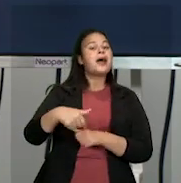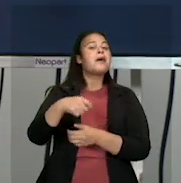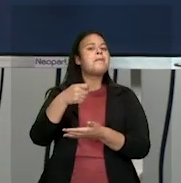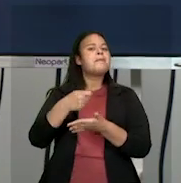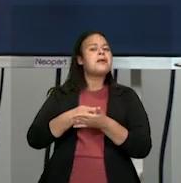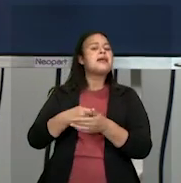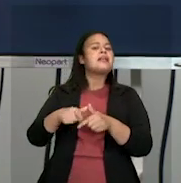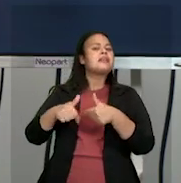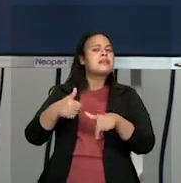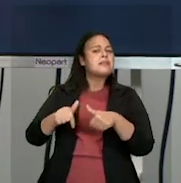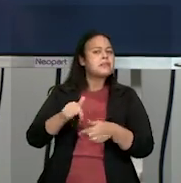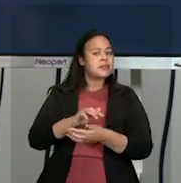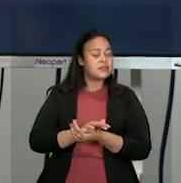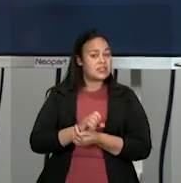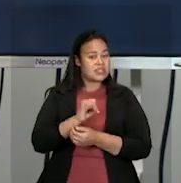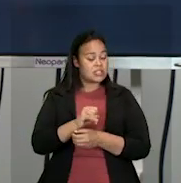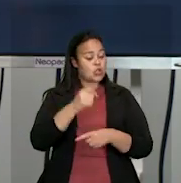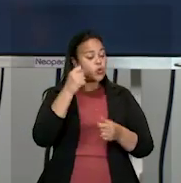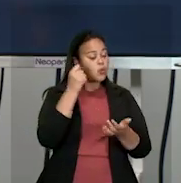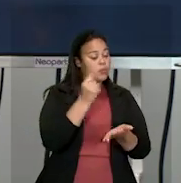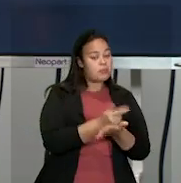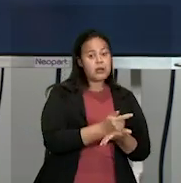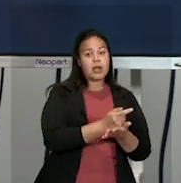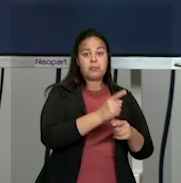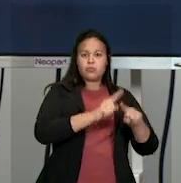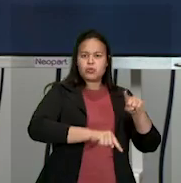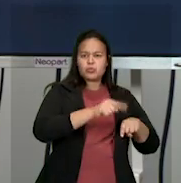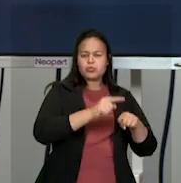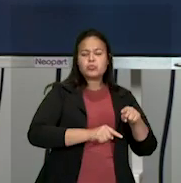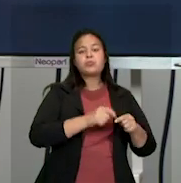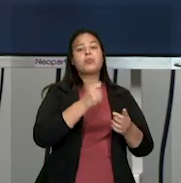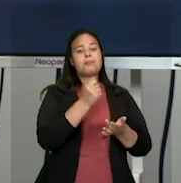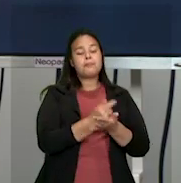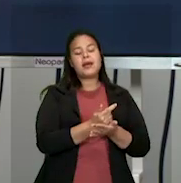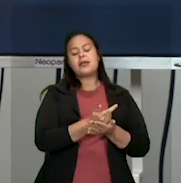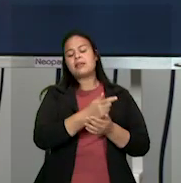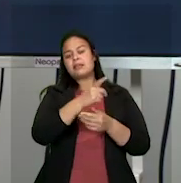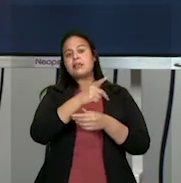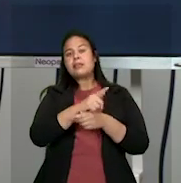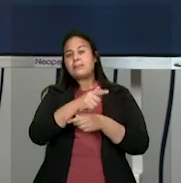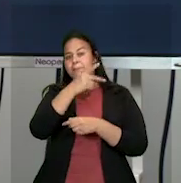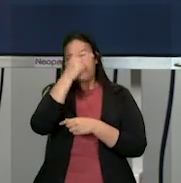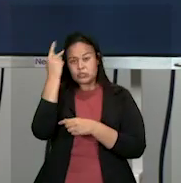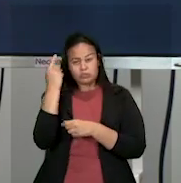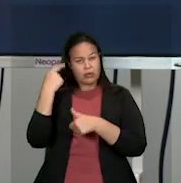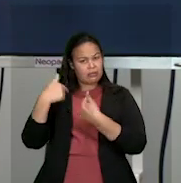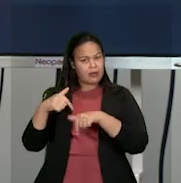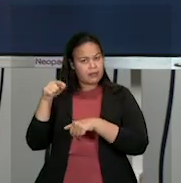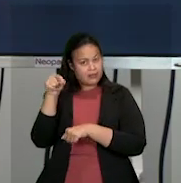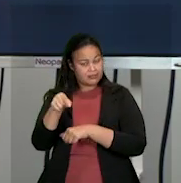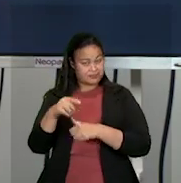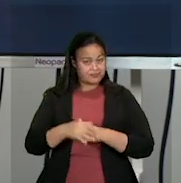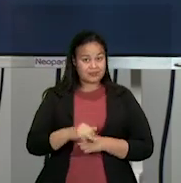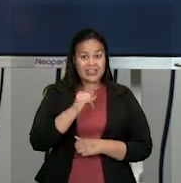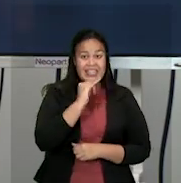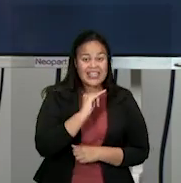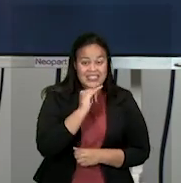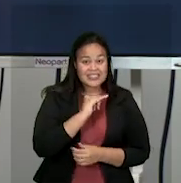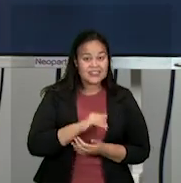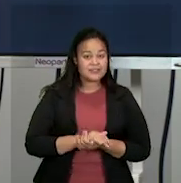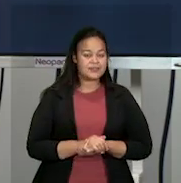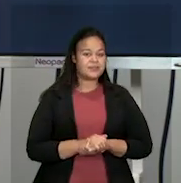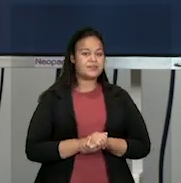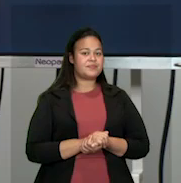Quando você, em vez de comprar um produto, paga pelo serviço de alguém. Por exemplo, existe a